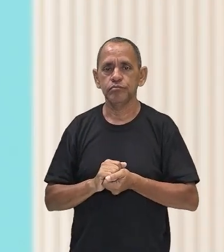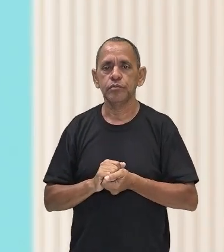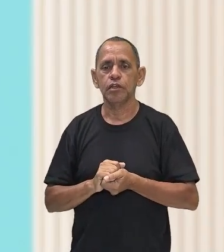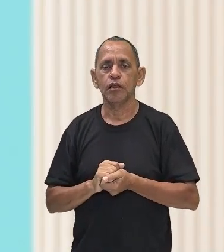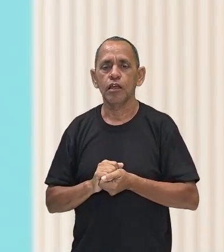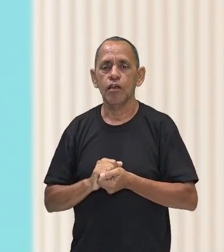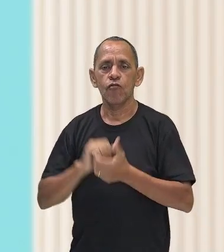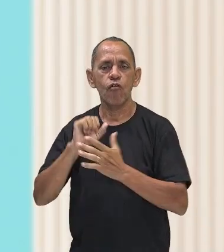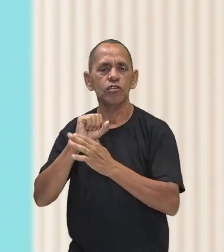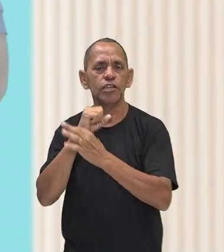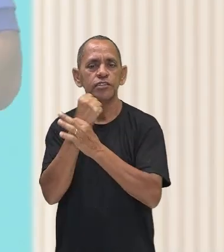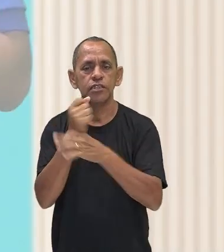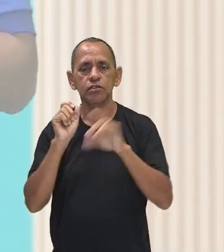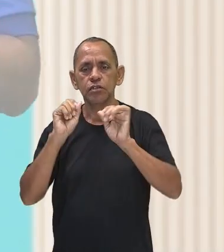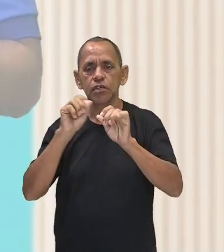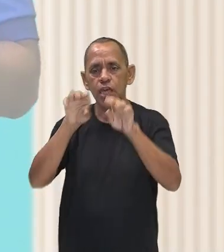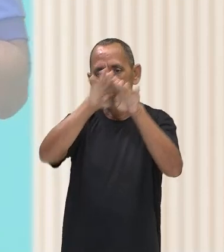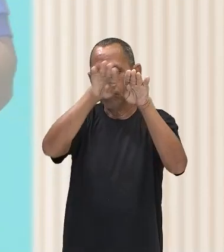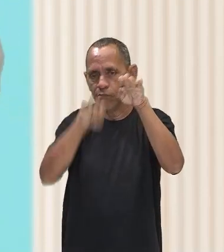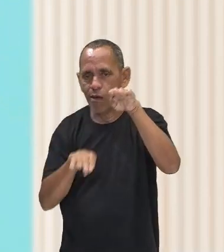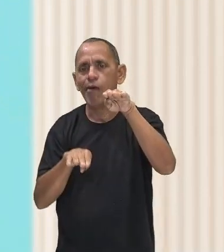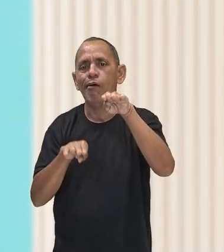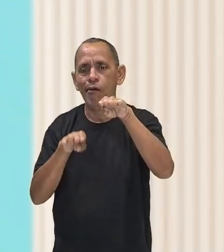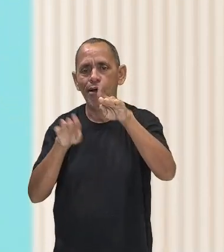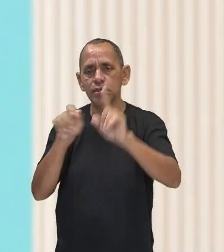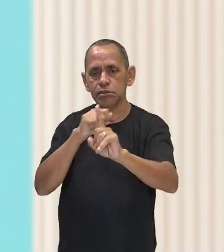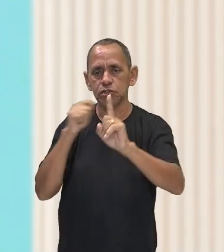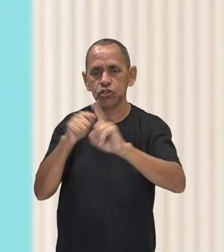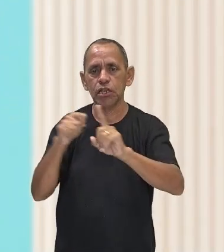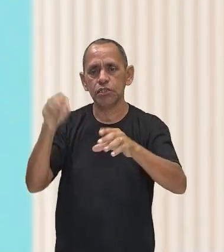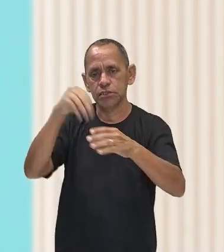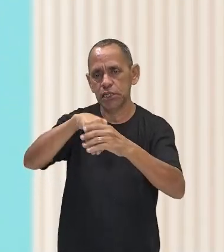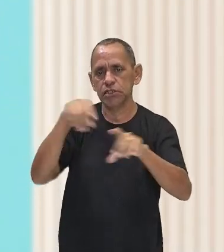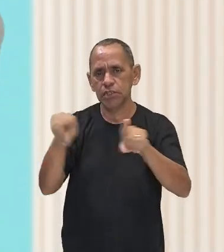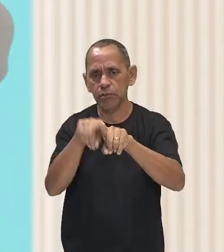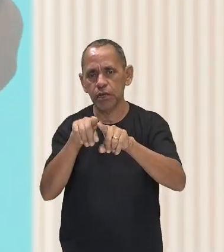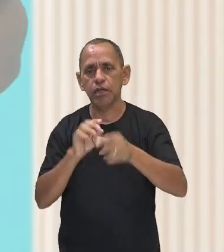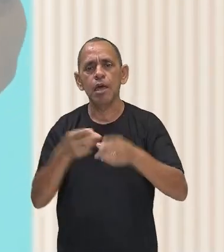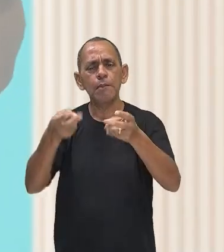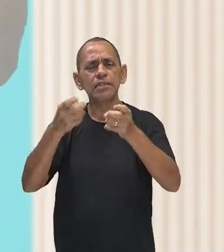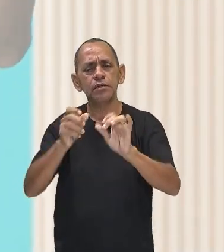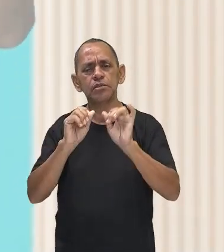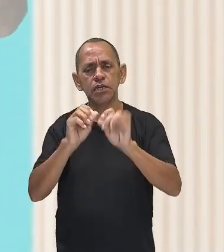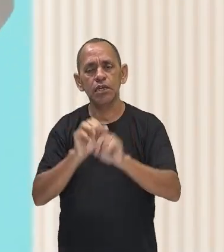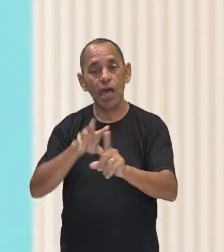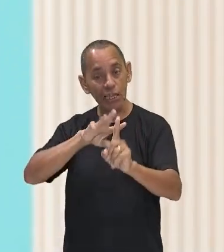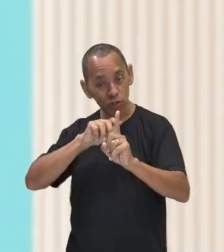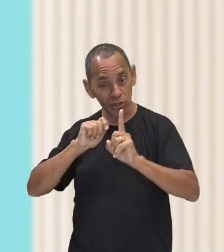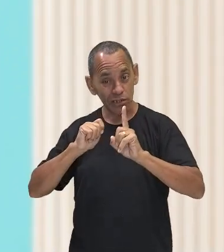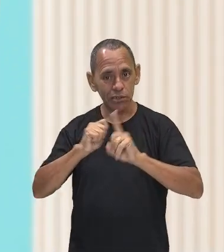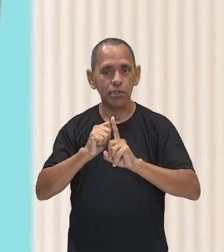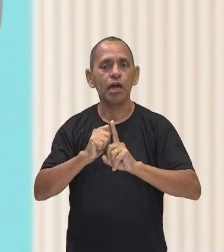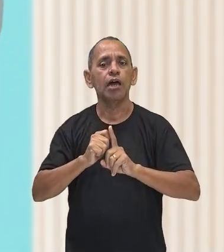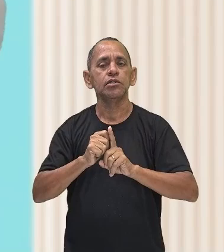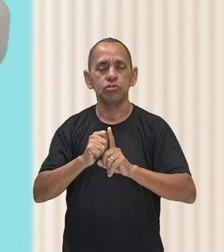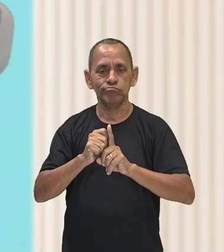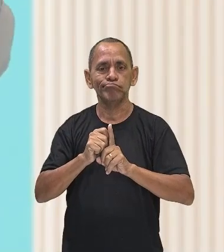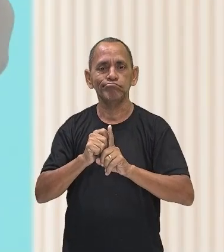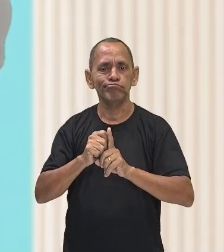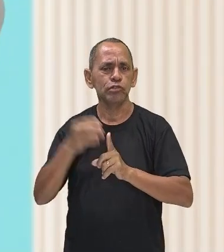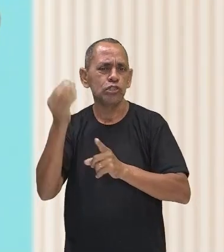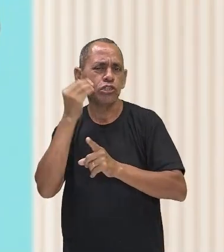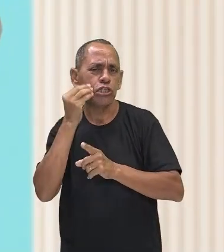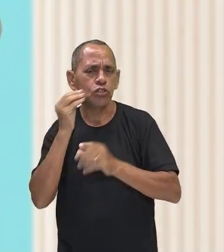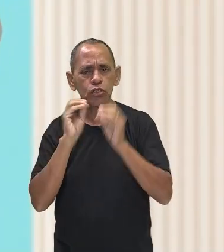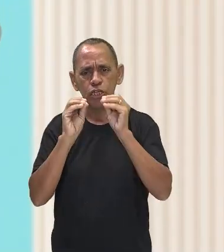sociais Ou seja a gente percebe que a a sociedade tenta impor sobre as pessoas